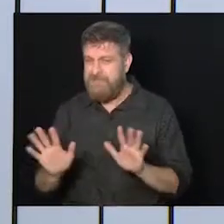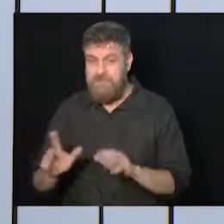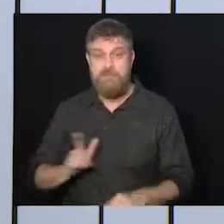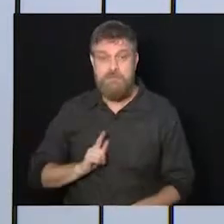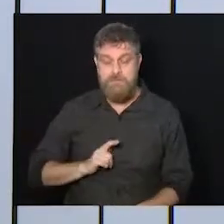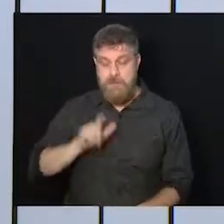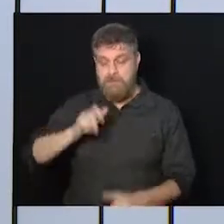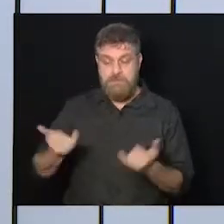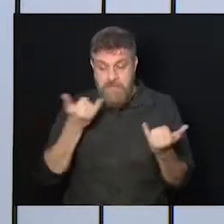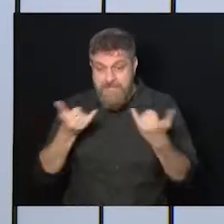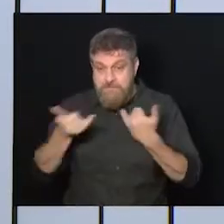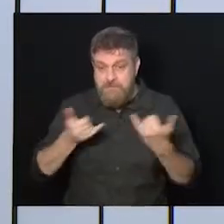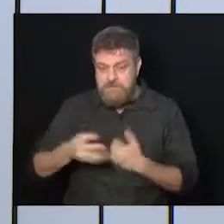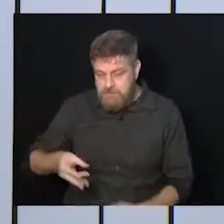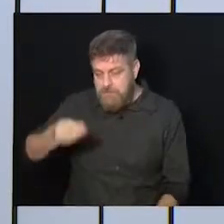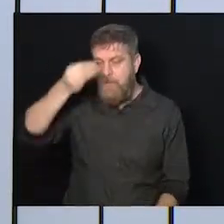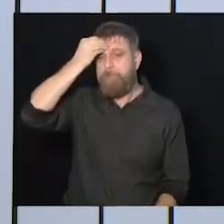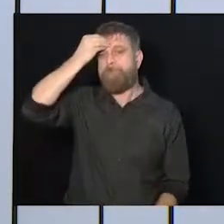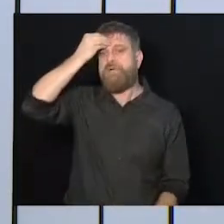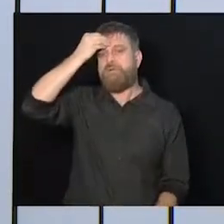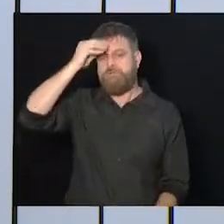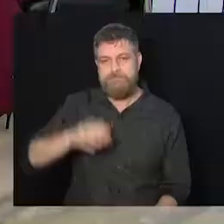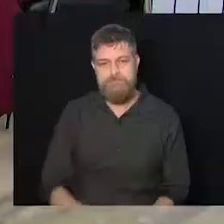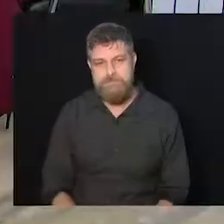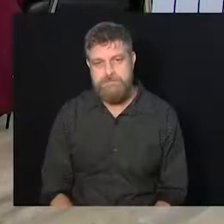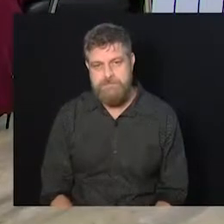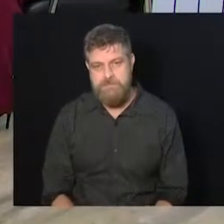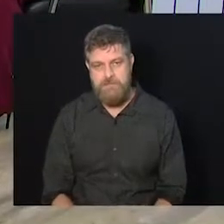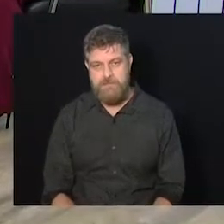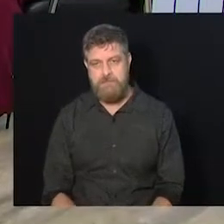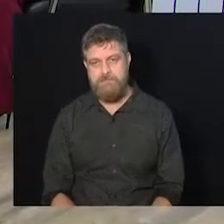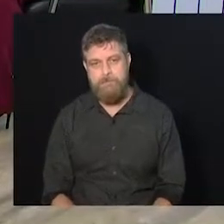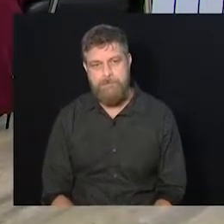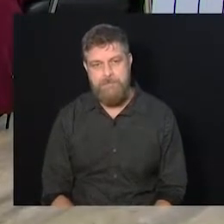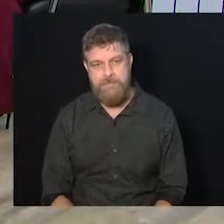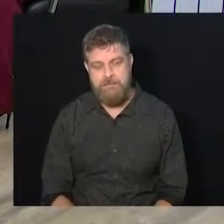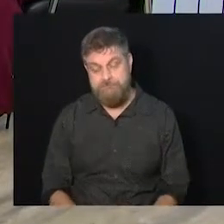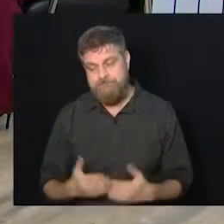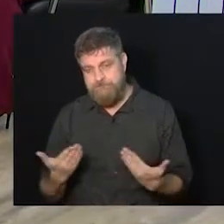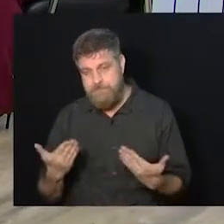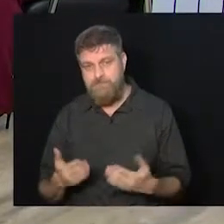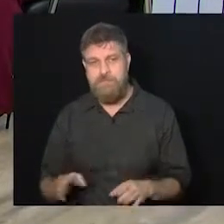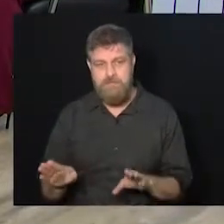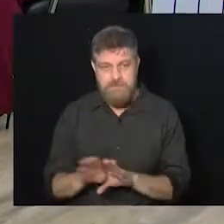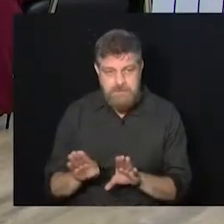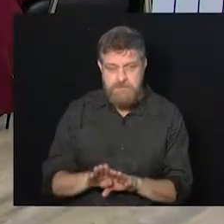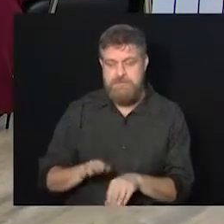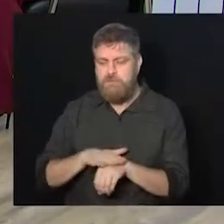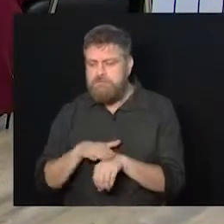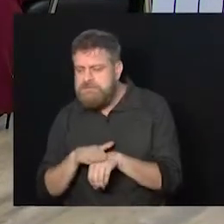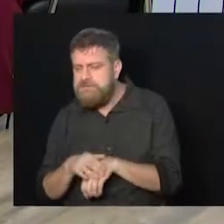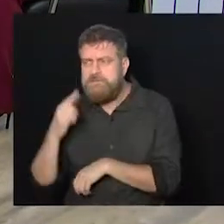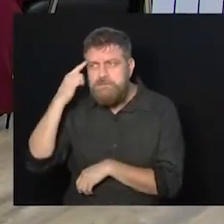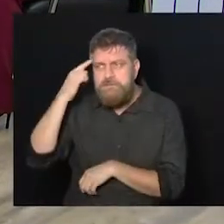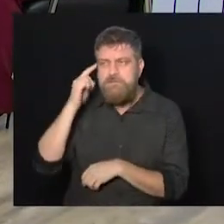que essa palavra-chave que o senhor colocou agora, que é informação. Professora Márcia. Então, vocês estavam falando e eu estava